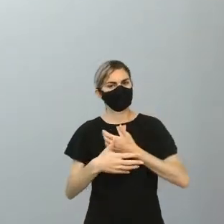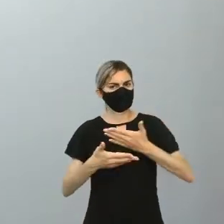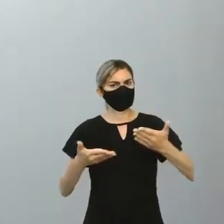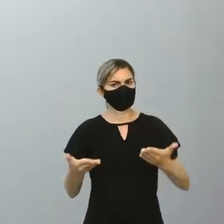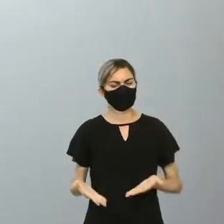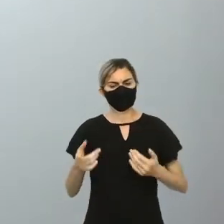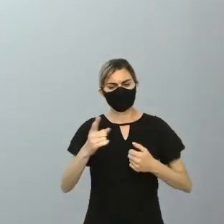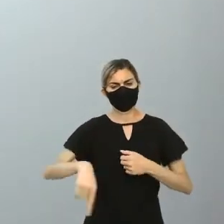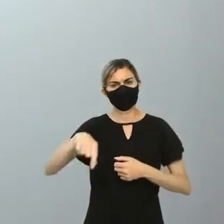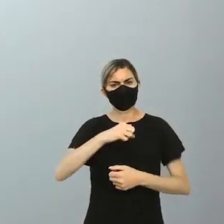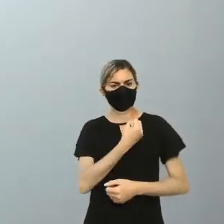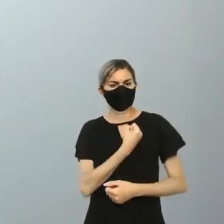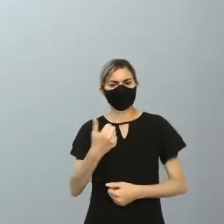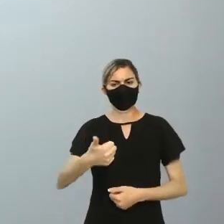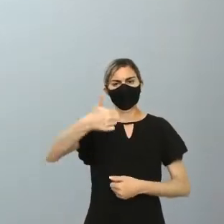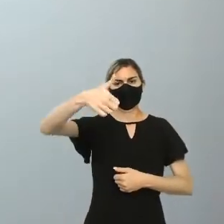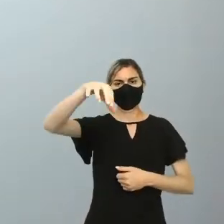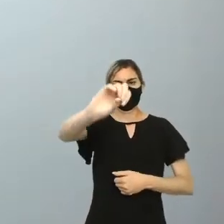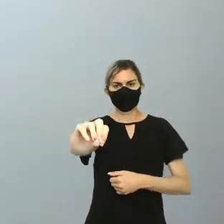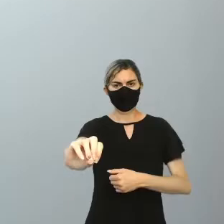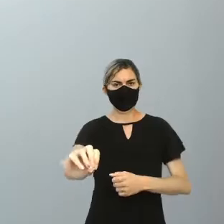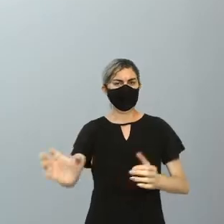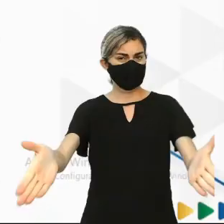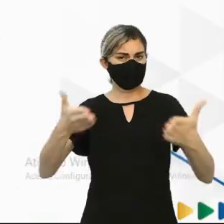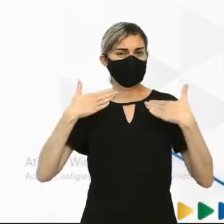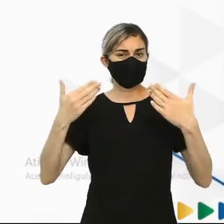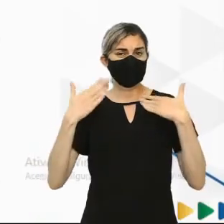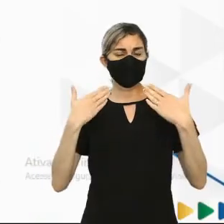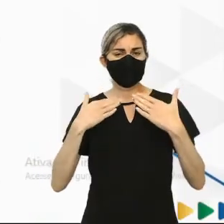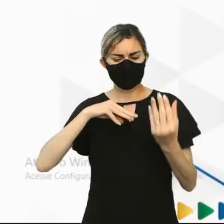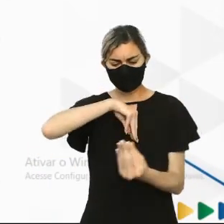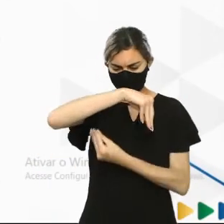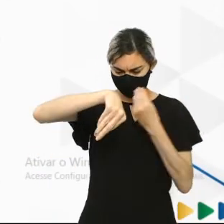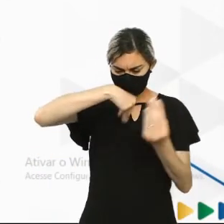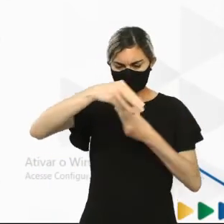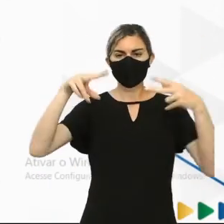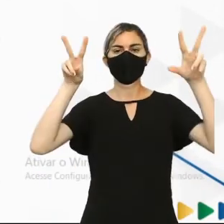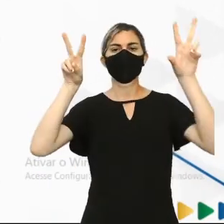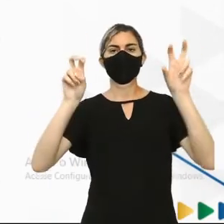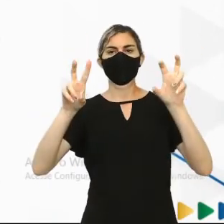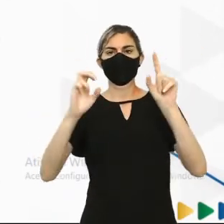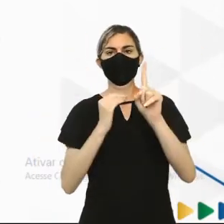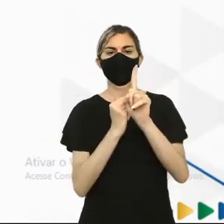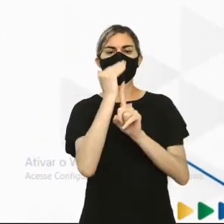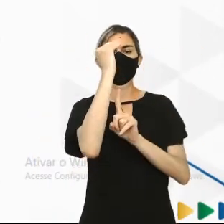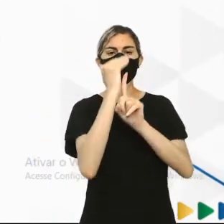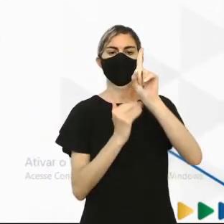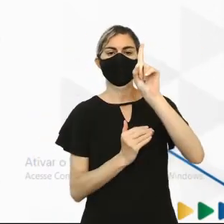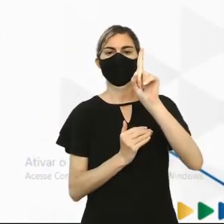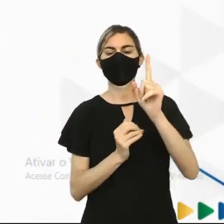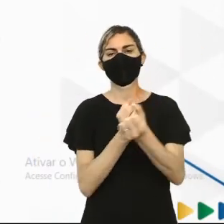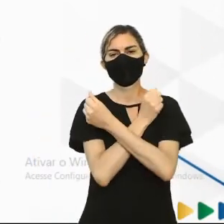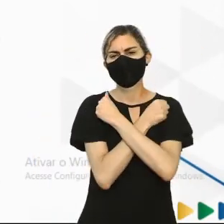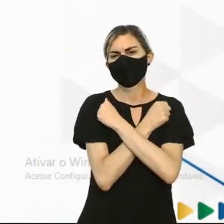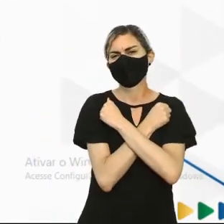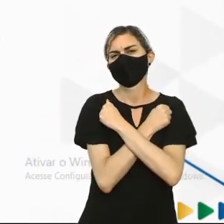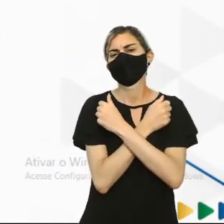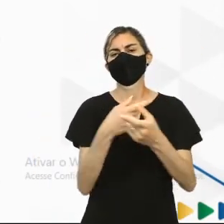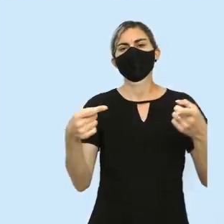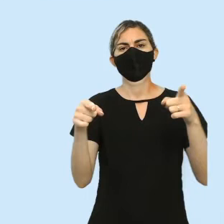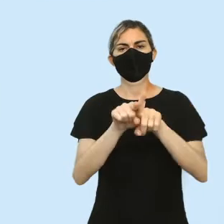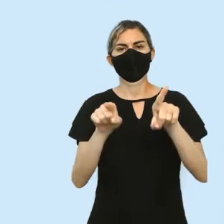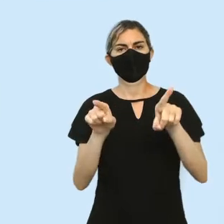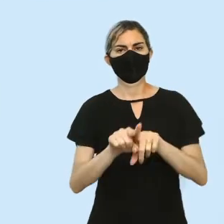a nossa aula número 10, calor total e misturas, tema de termologia. Abraço carinhoso